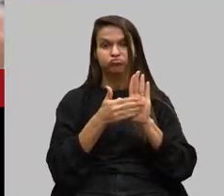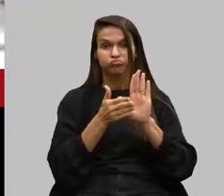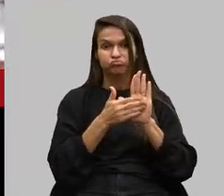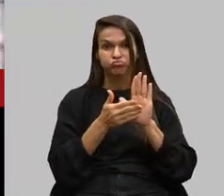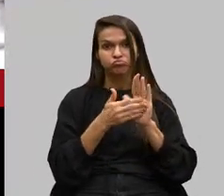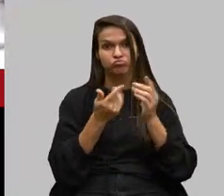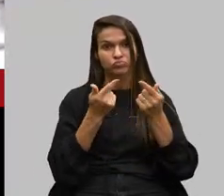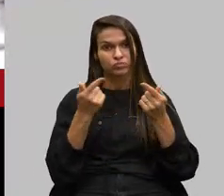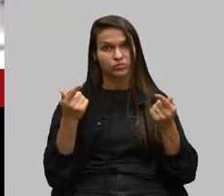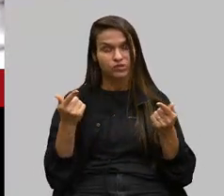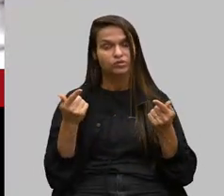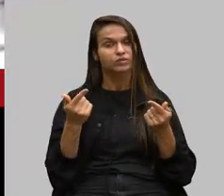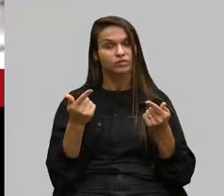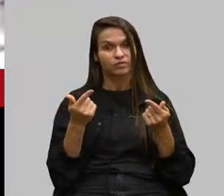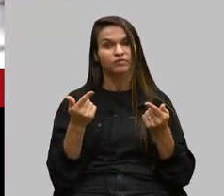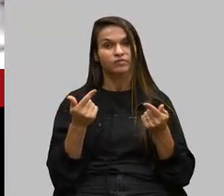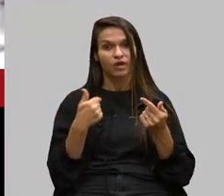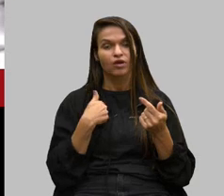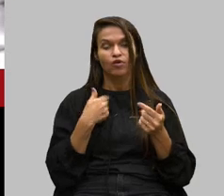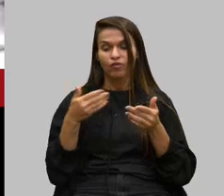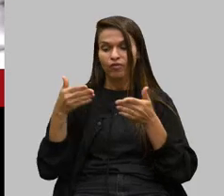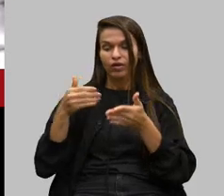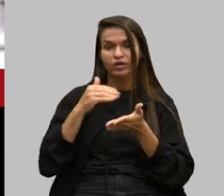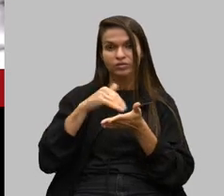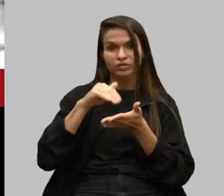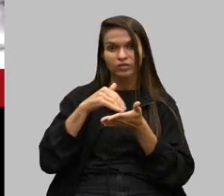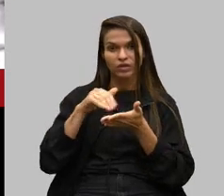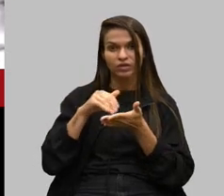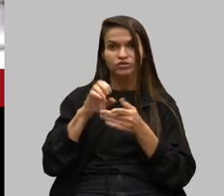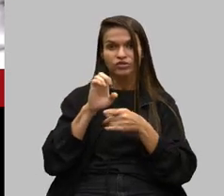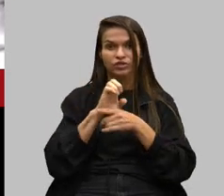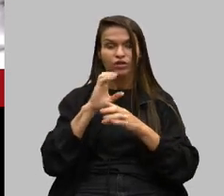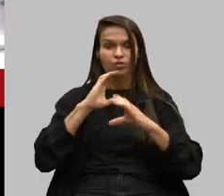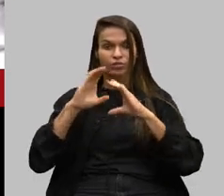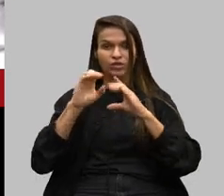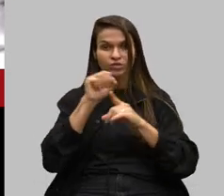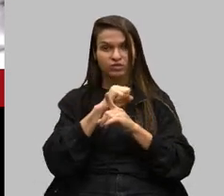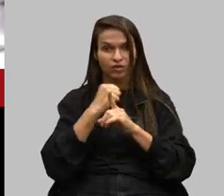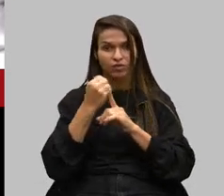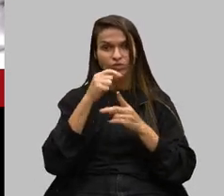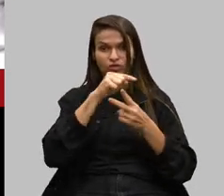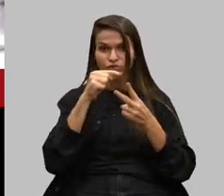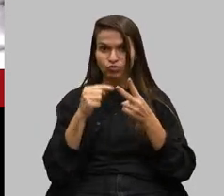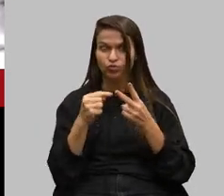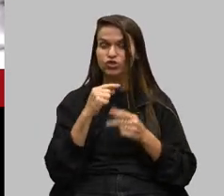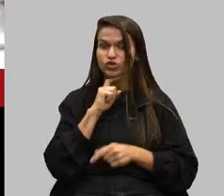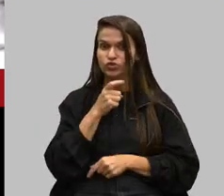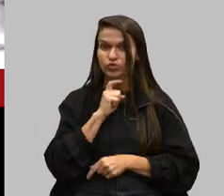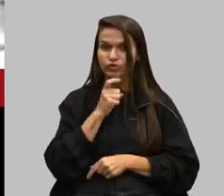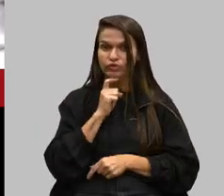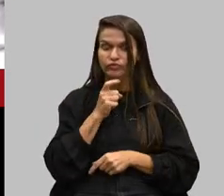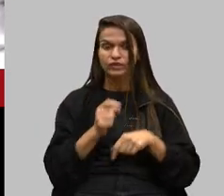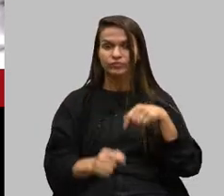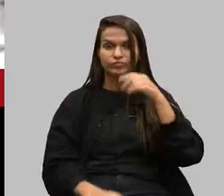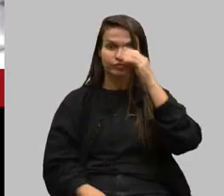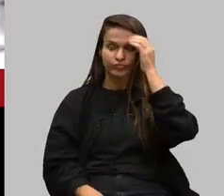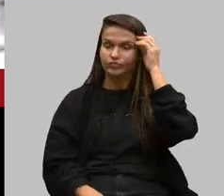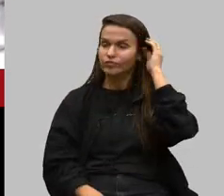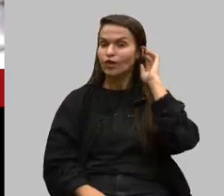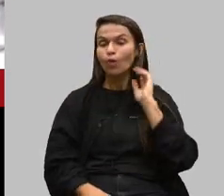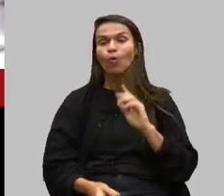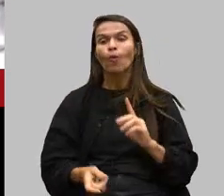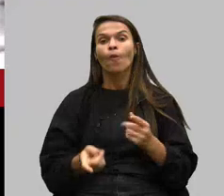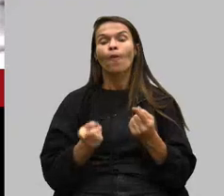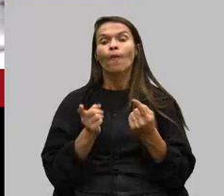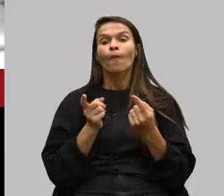tido eu vou para a secretaria de estado de comunicação social que são dois questionamentos eh o primeiro questionamento